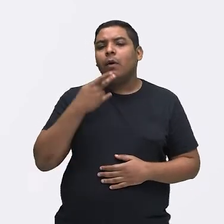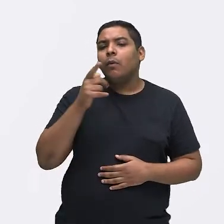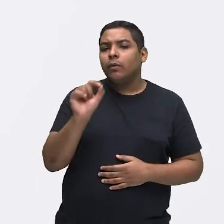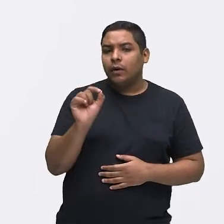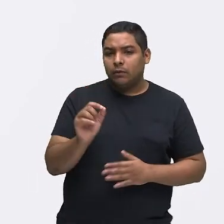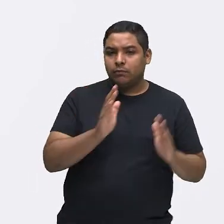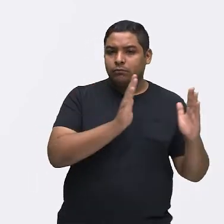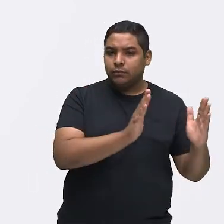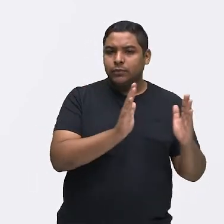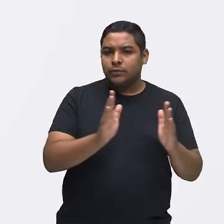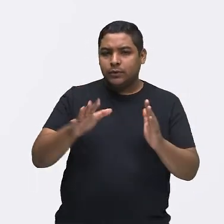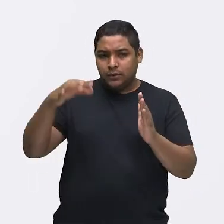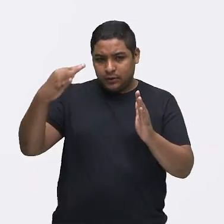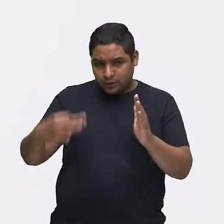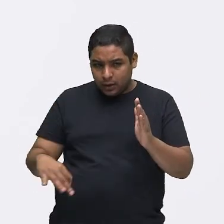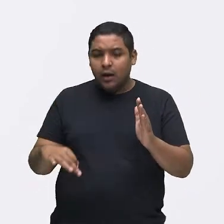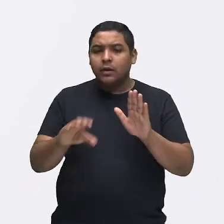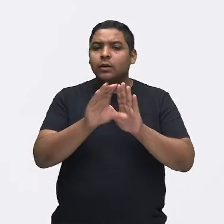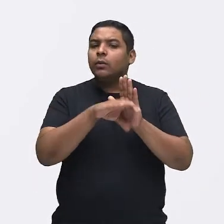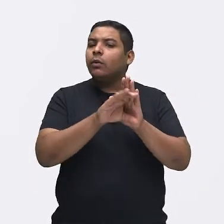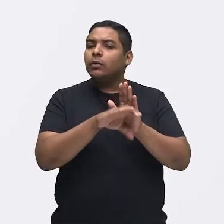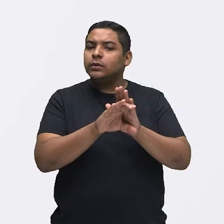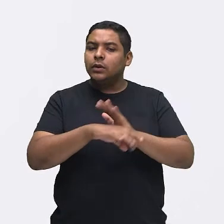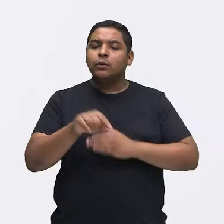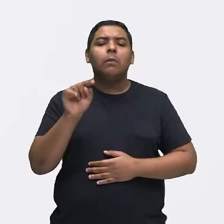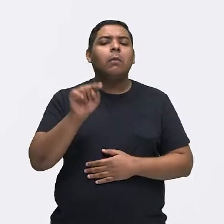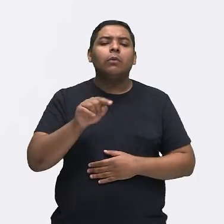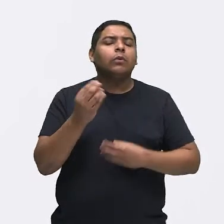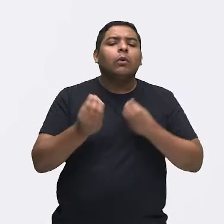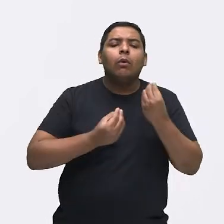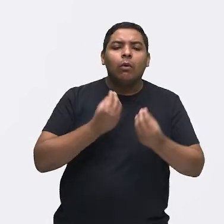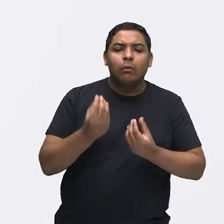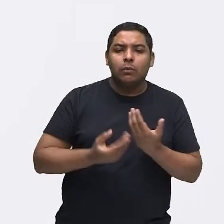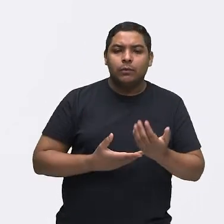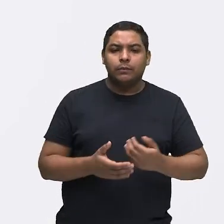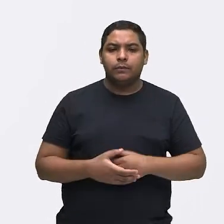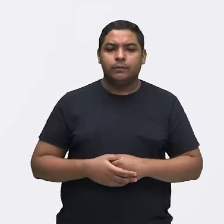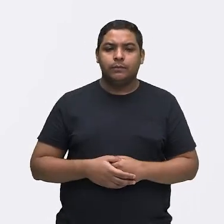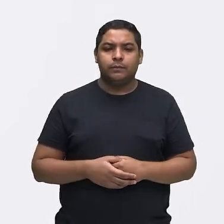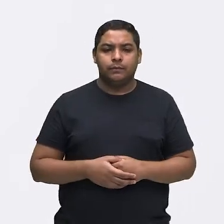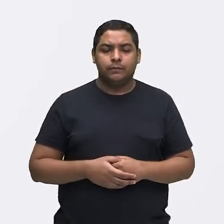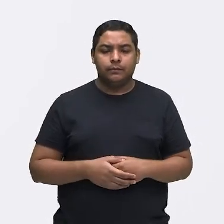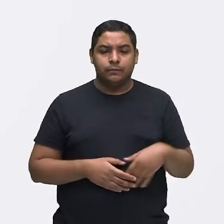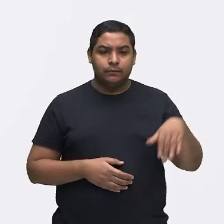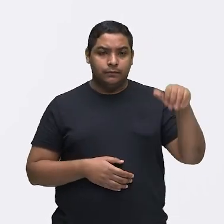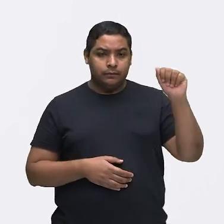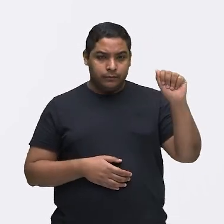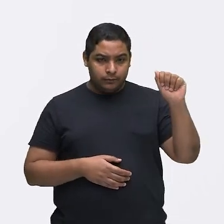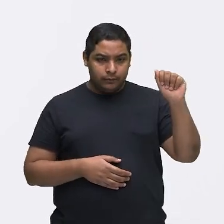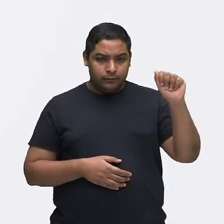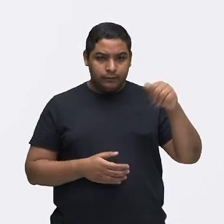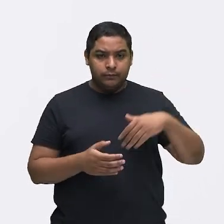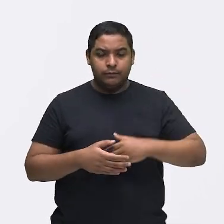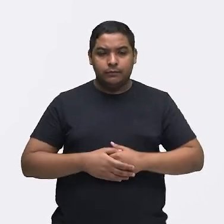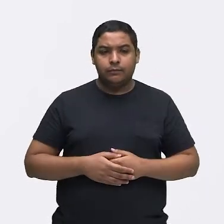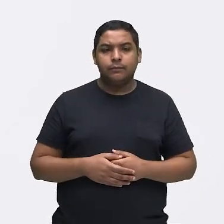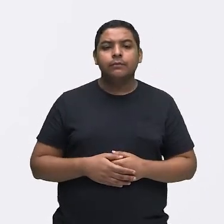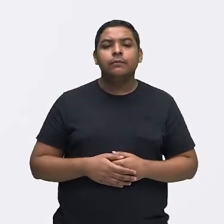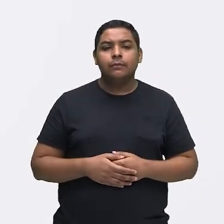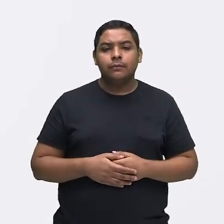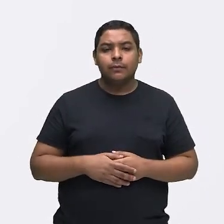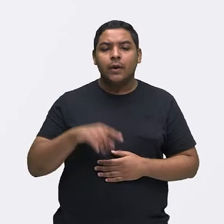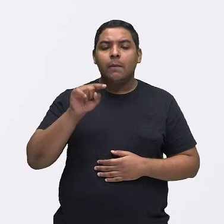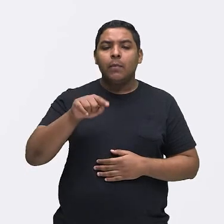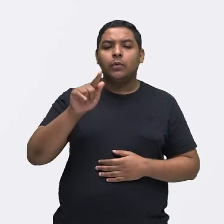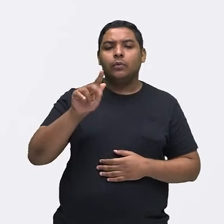dos conceitos de ponto como? Então, letra A seria, o primeiro conceito seria ponto gráfico, o